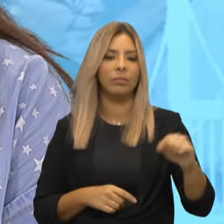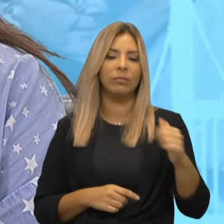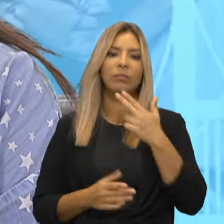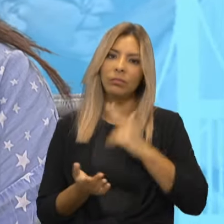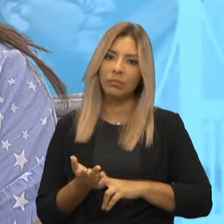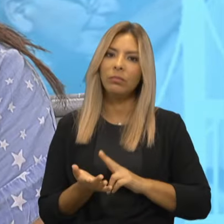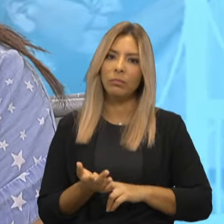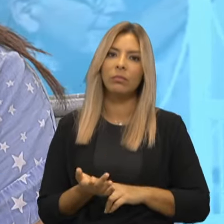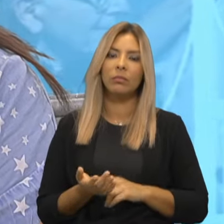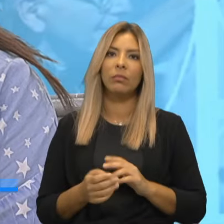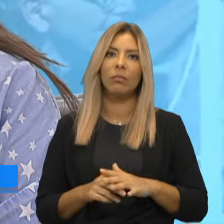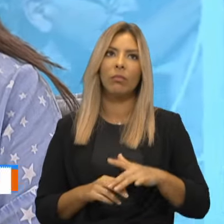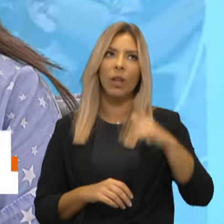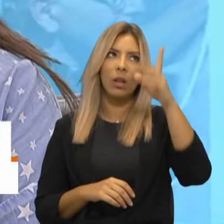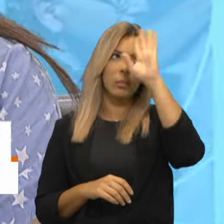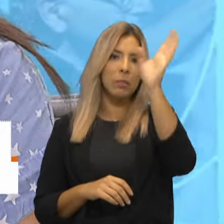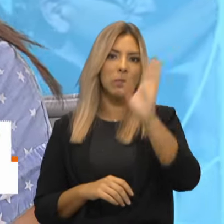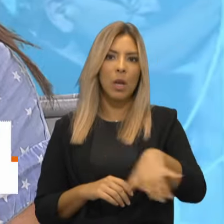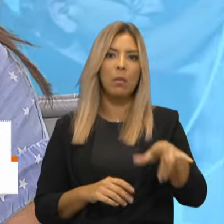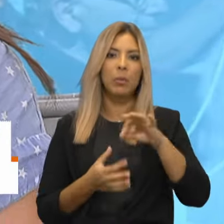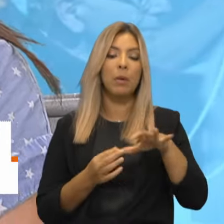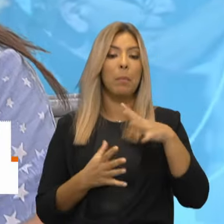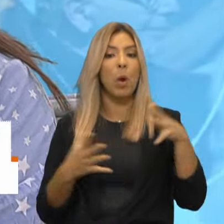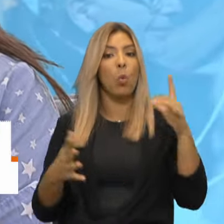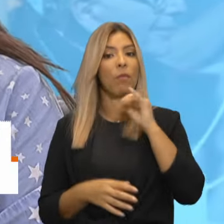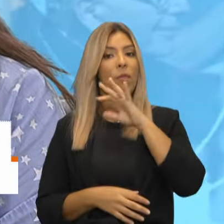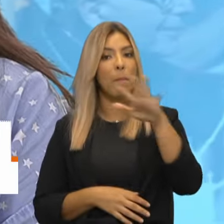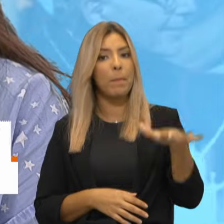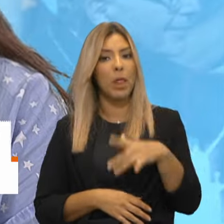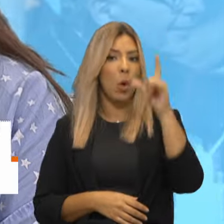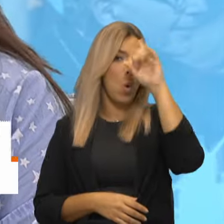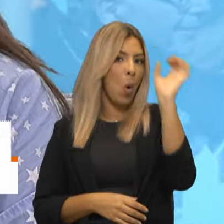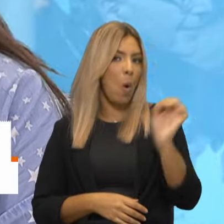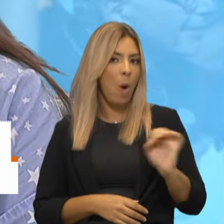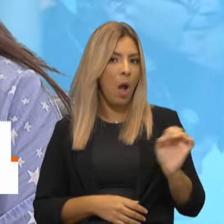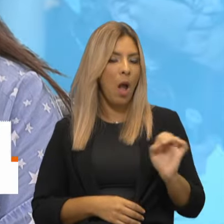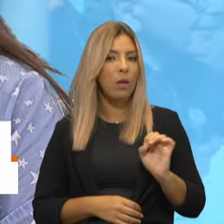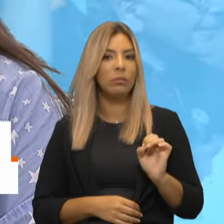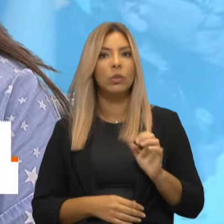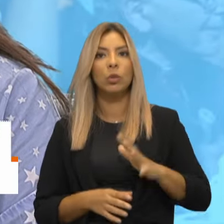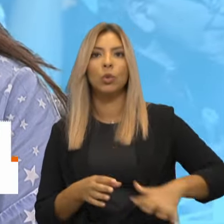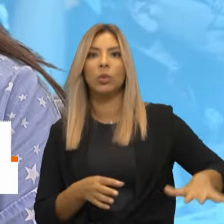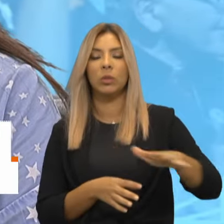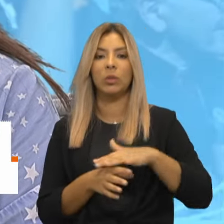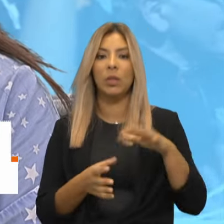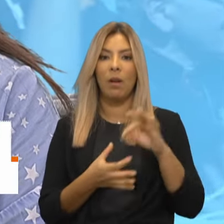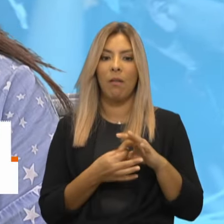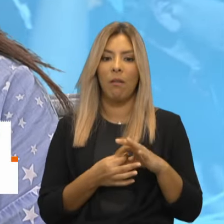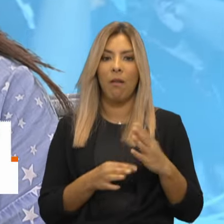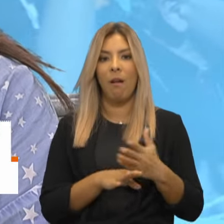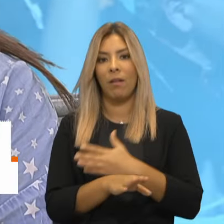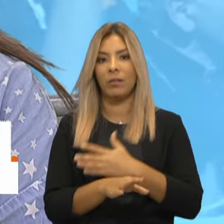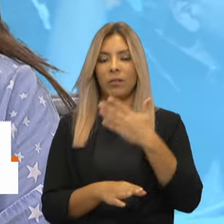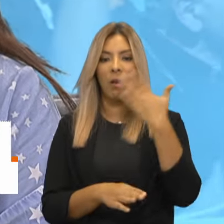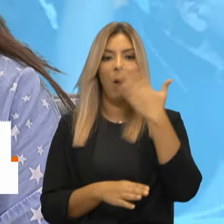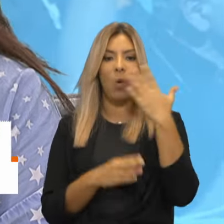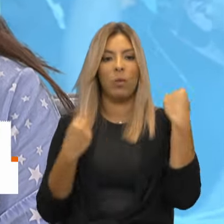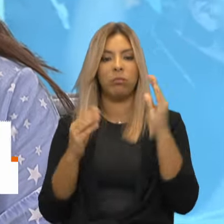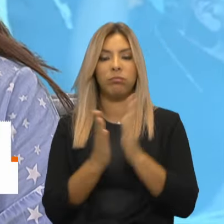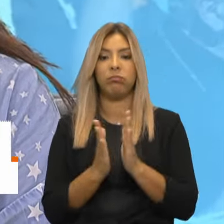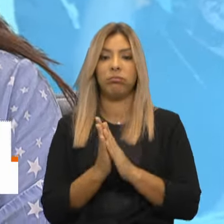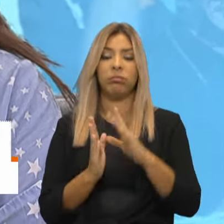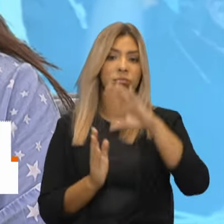Em termos de consciência, claro. Não é? Porque muitas famílias nem tinham consciência do que é que se passa durante a catequese e passaram a ter muito essa consciência e, de facto,